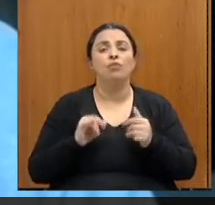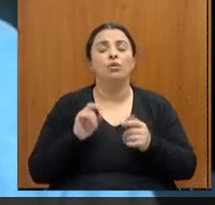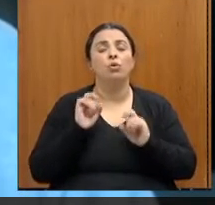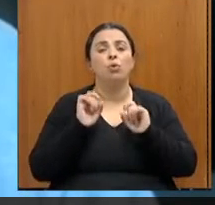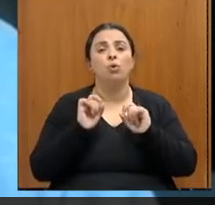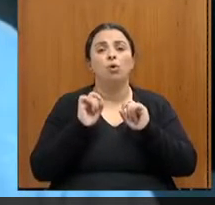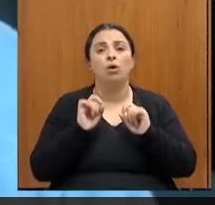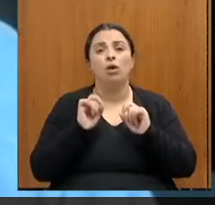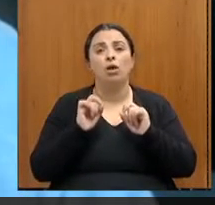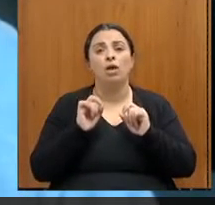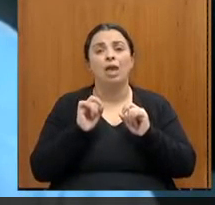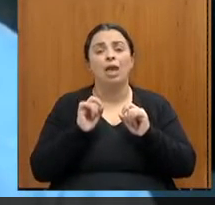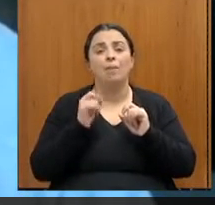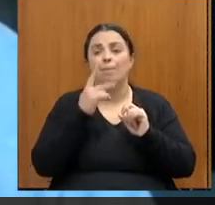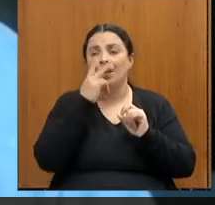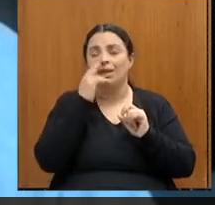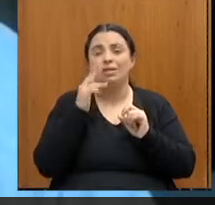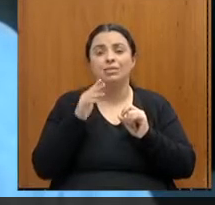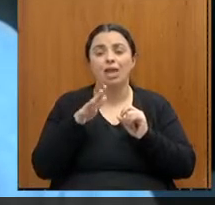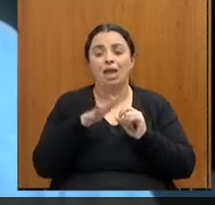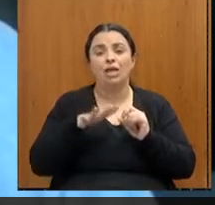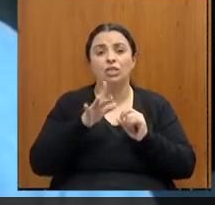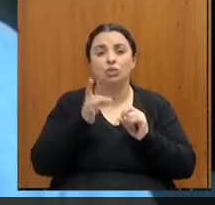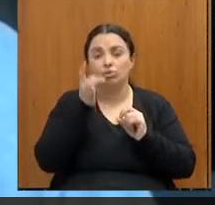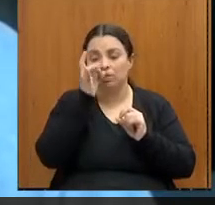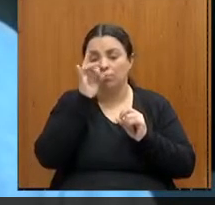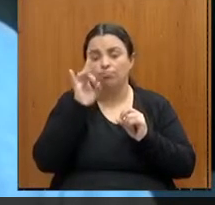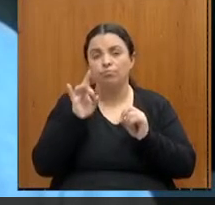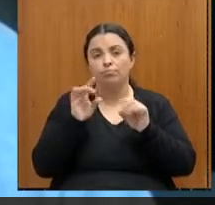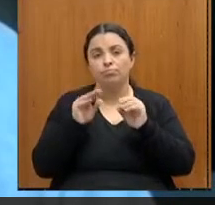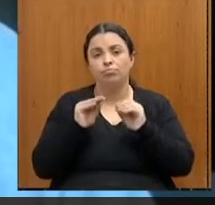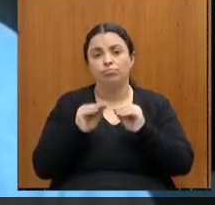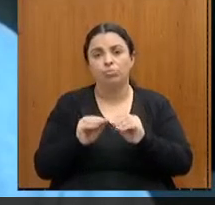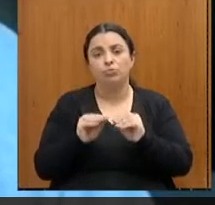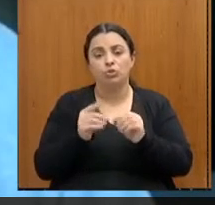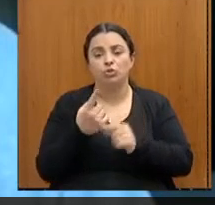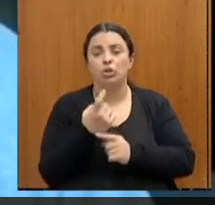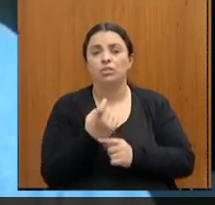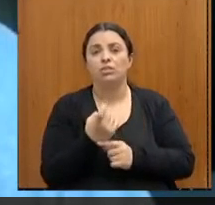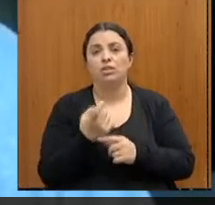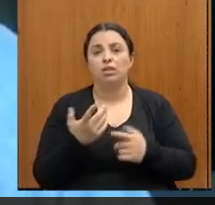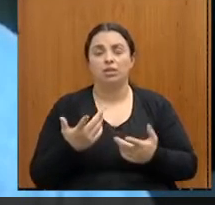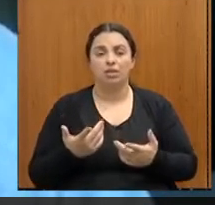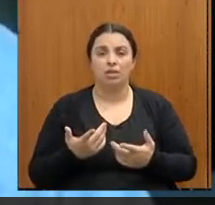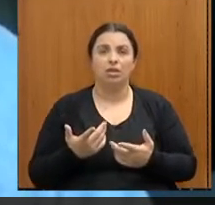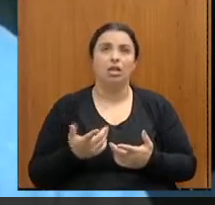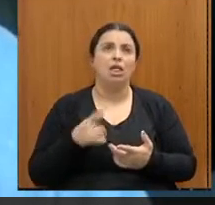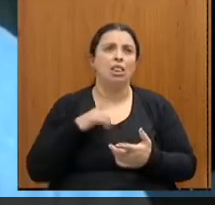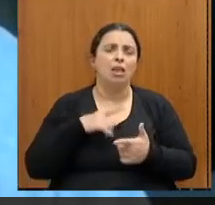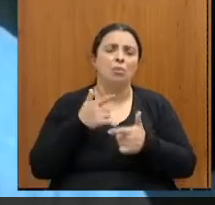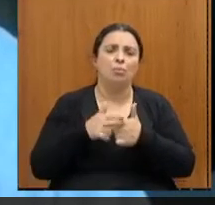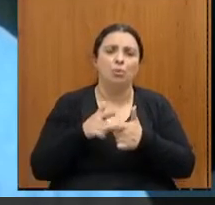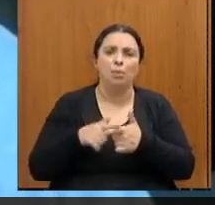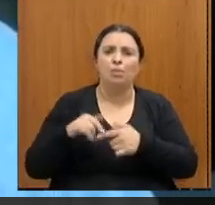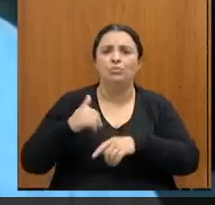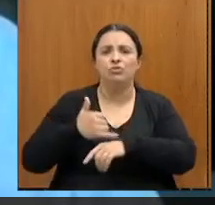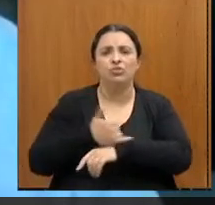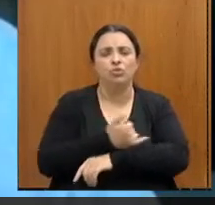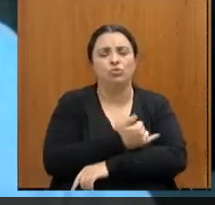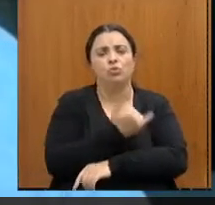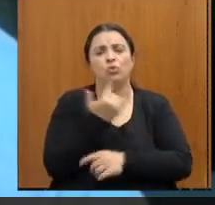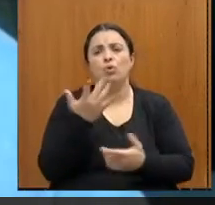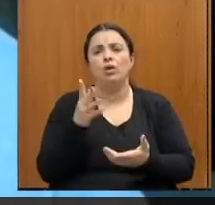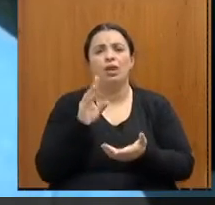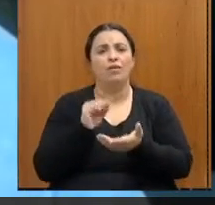da própria região em relação aqui a sede do estado com as lacunas de problemas de infraestrutura para falta de